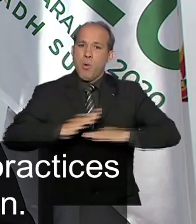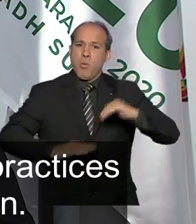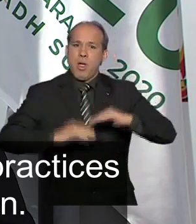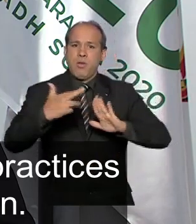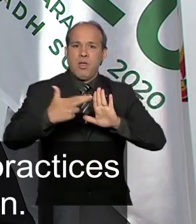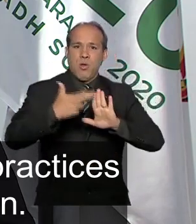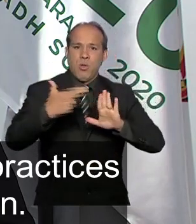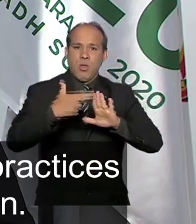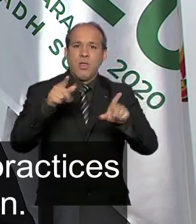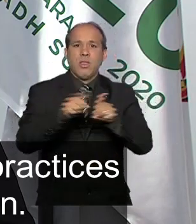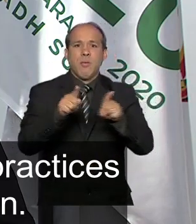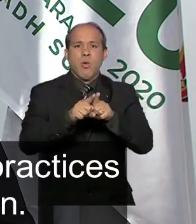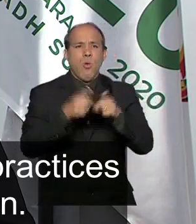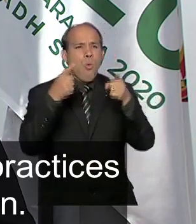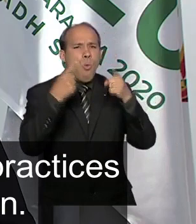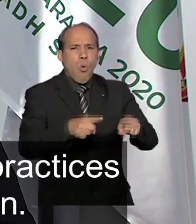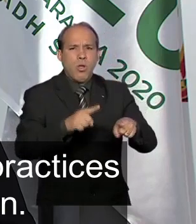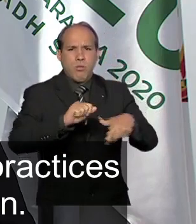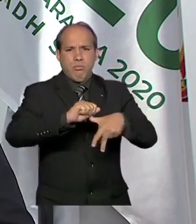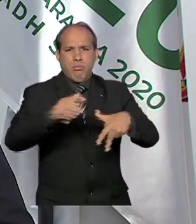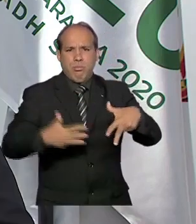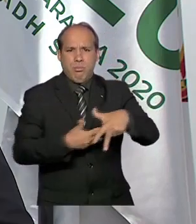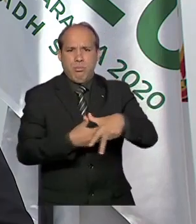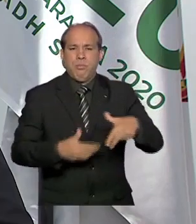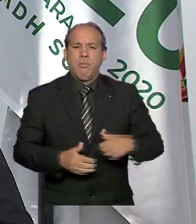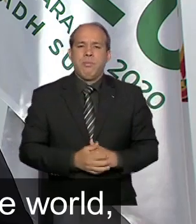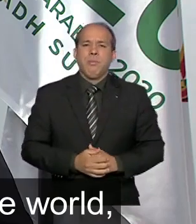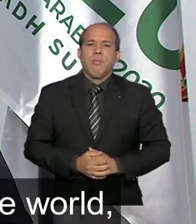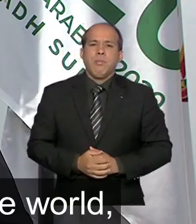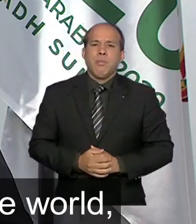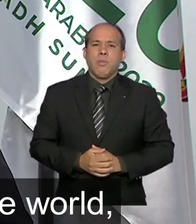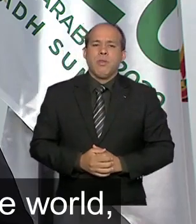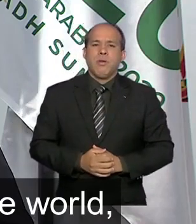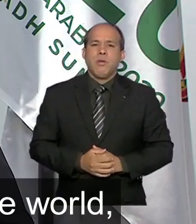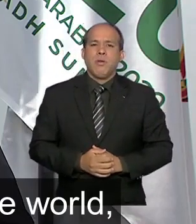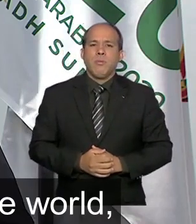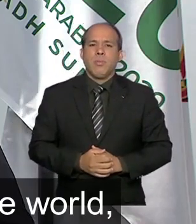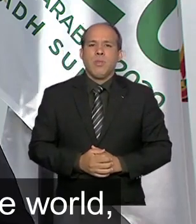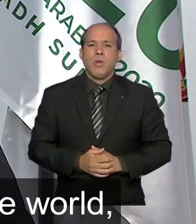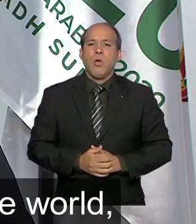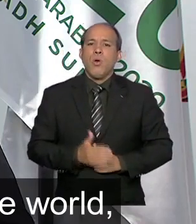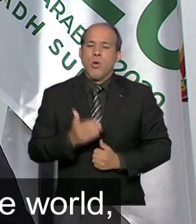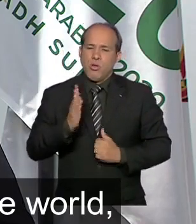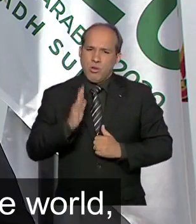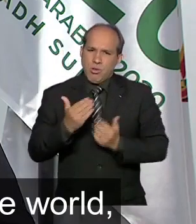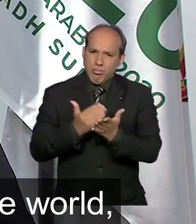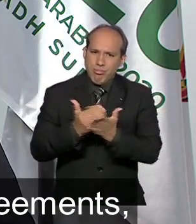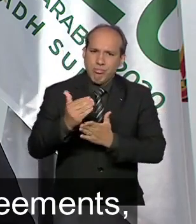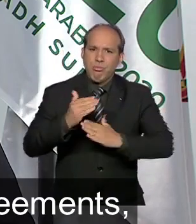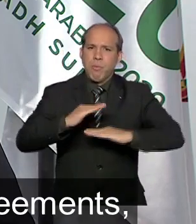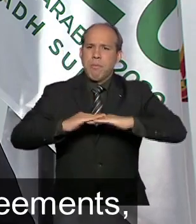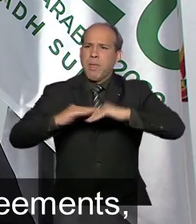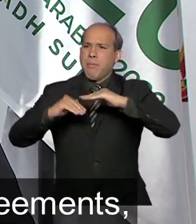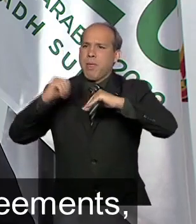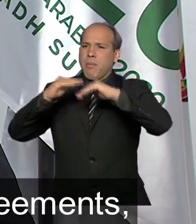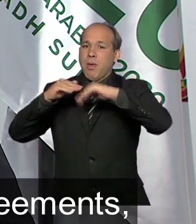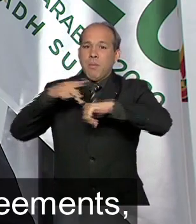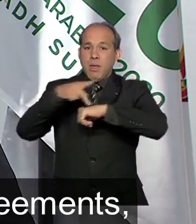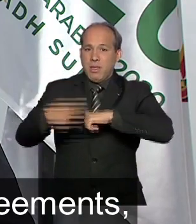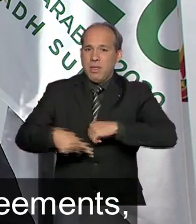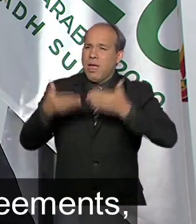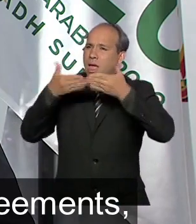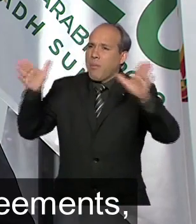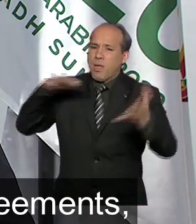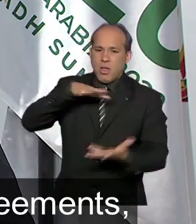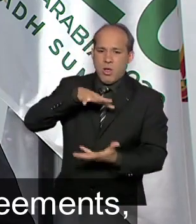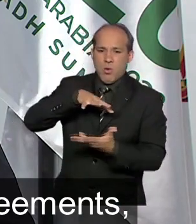práticas regulatórias e combate à corrupção nós estamos construindo um país aberto para o mundo disposto